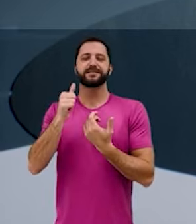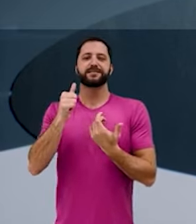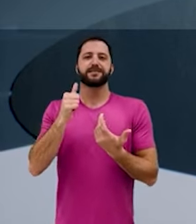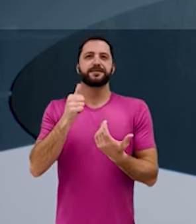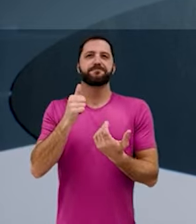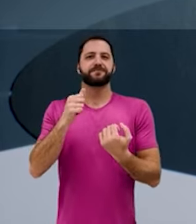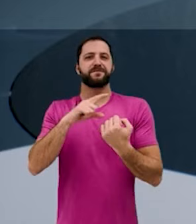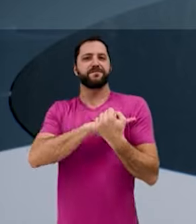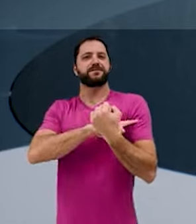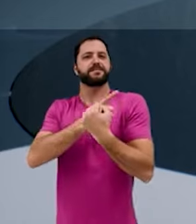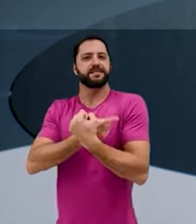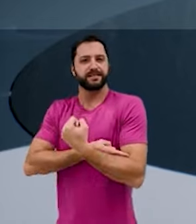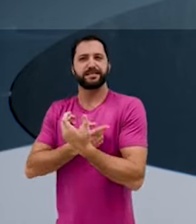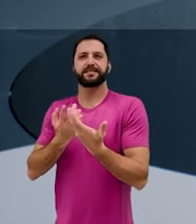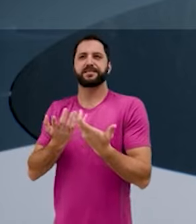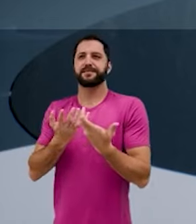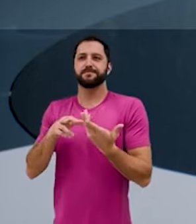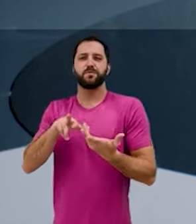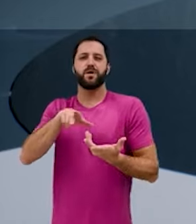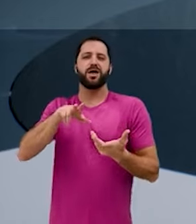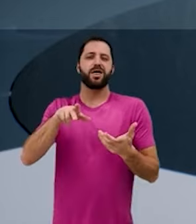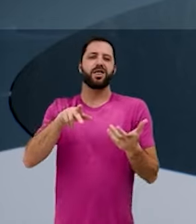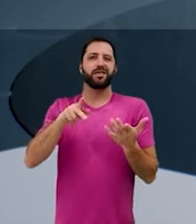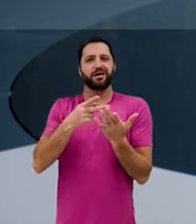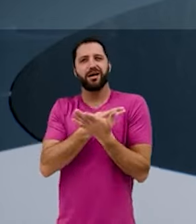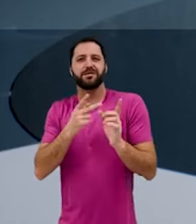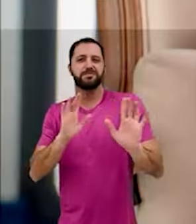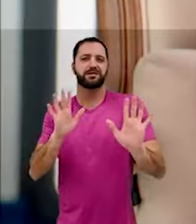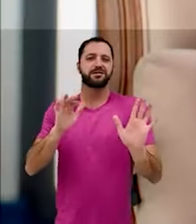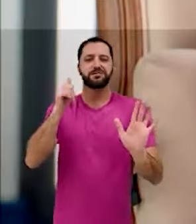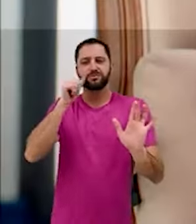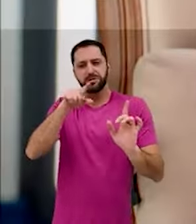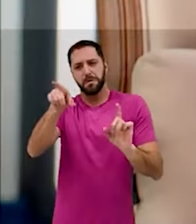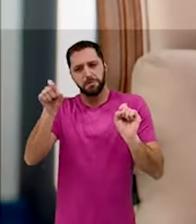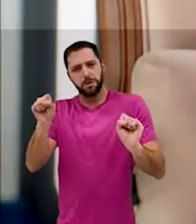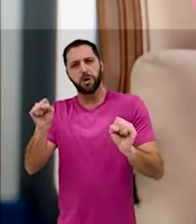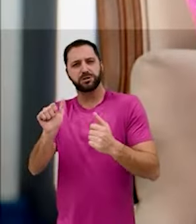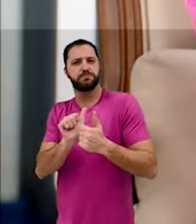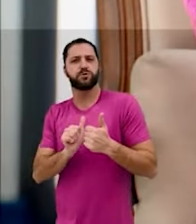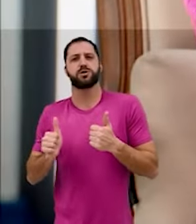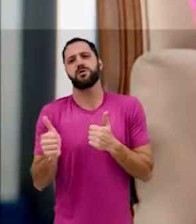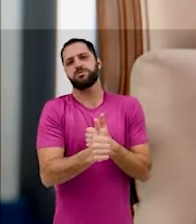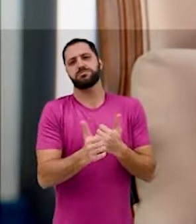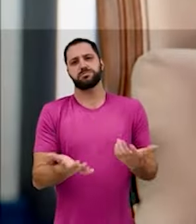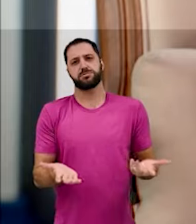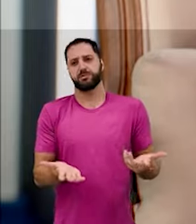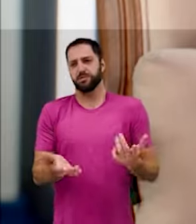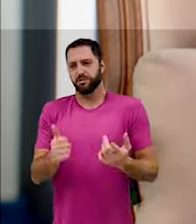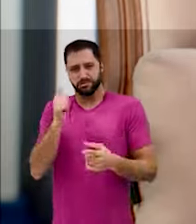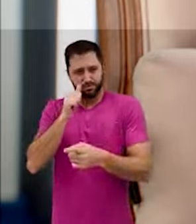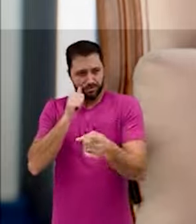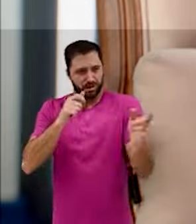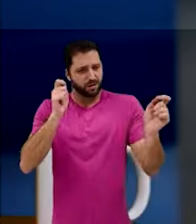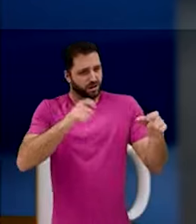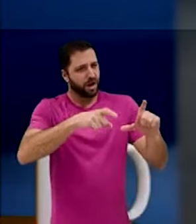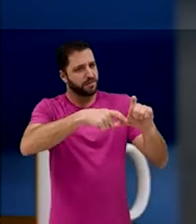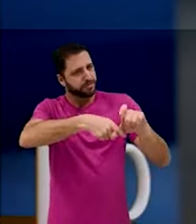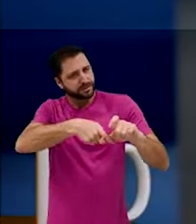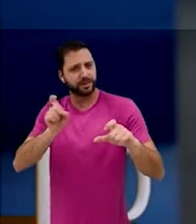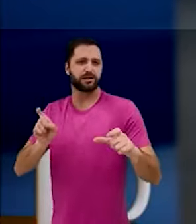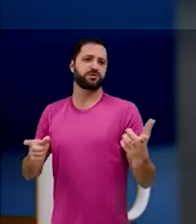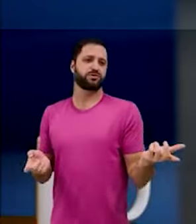feminismo exagerado, distorcido, mas de que elas também podem ser protagonistas. Sim. De que elas também podem